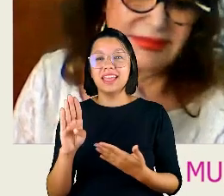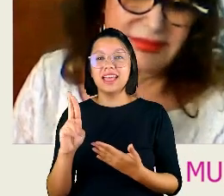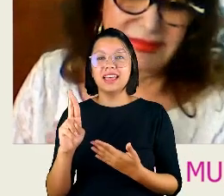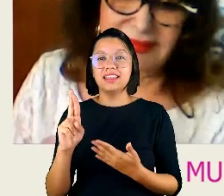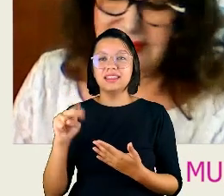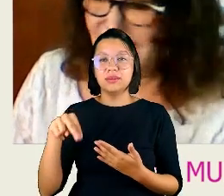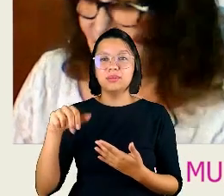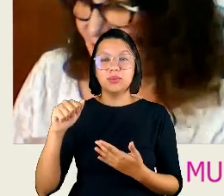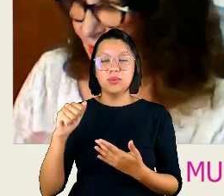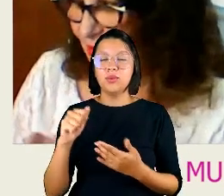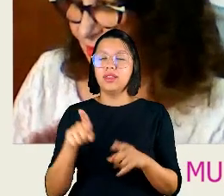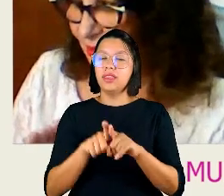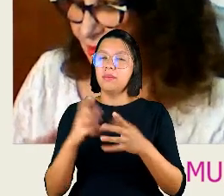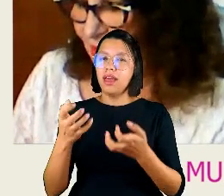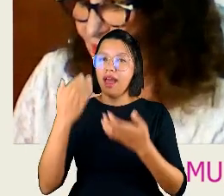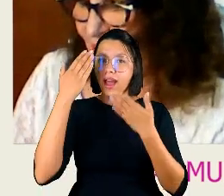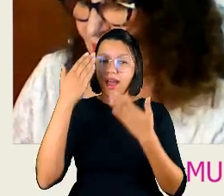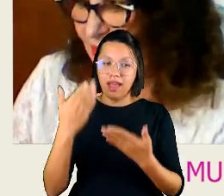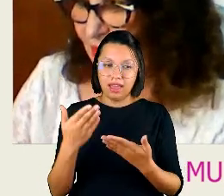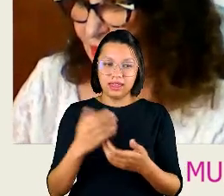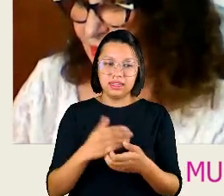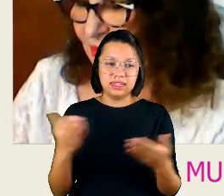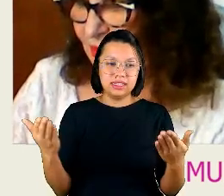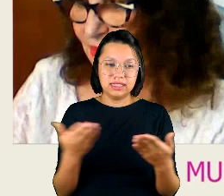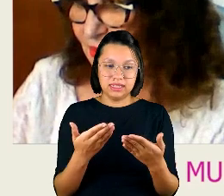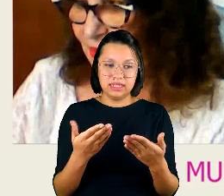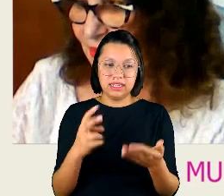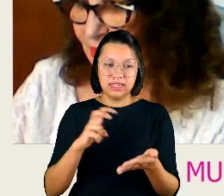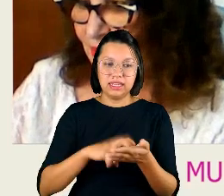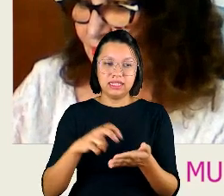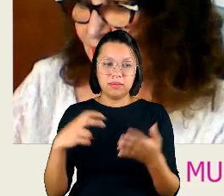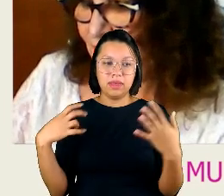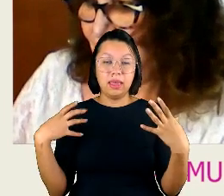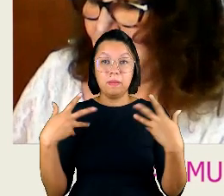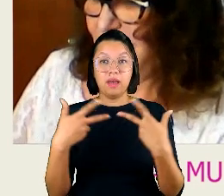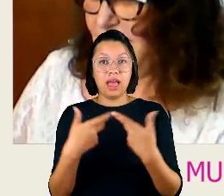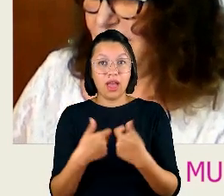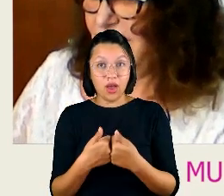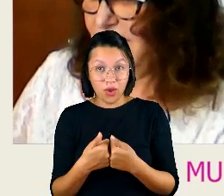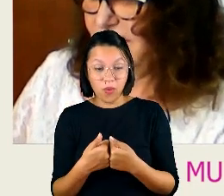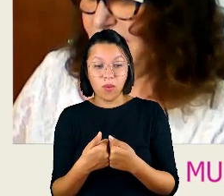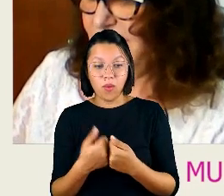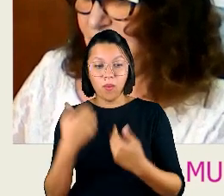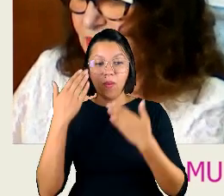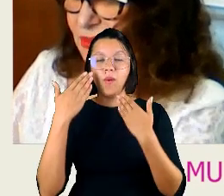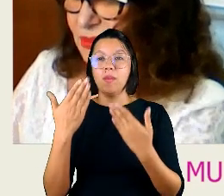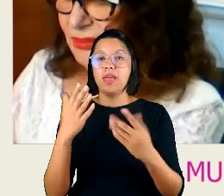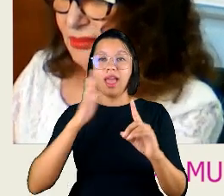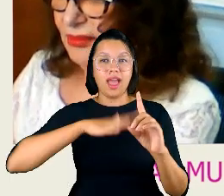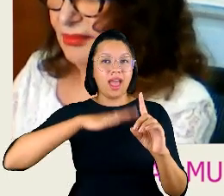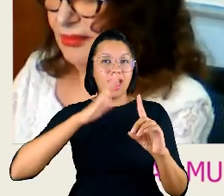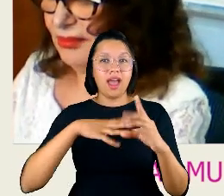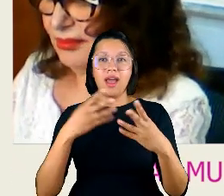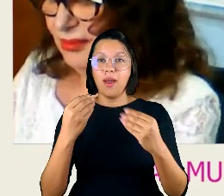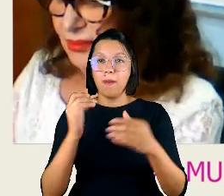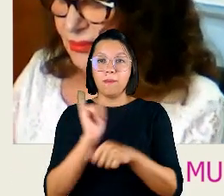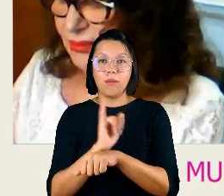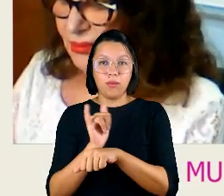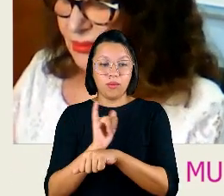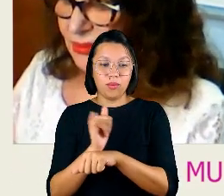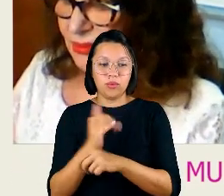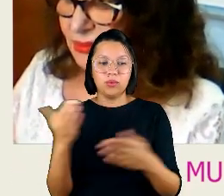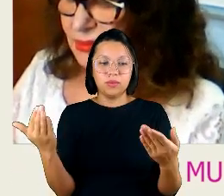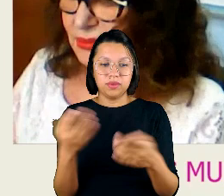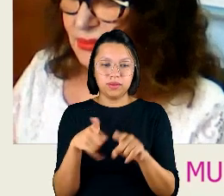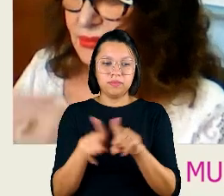agradecer essa manhã incrível. Muito obrigada. Tem muitos elogios no YouTube e aqui também no